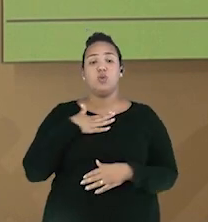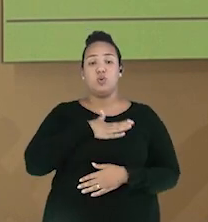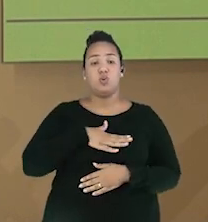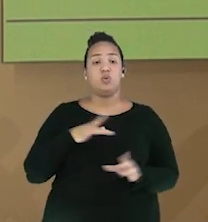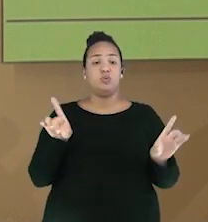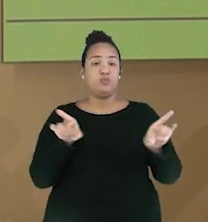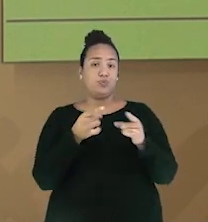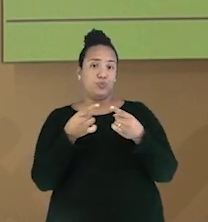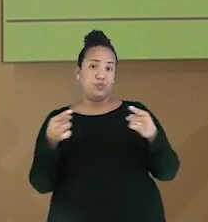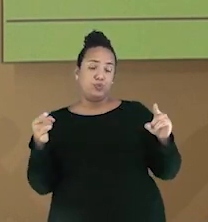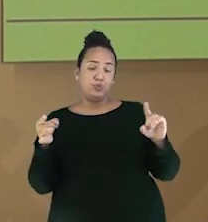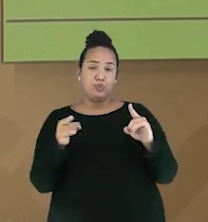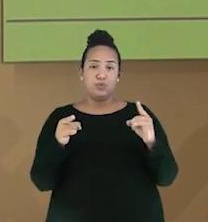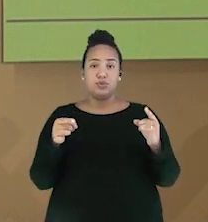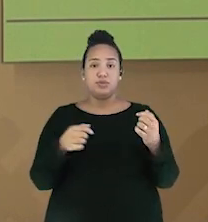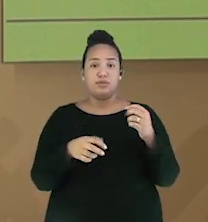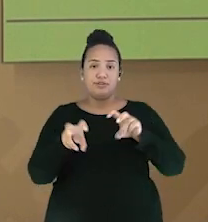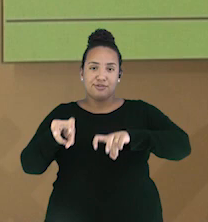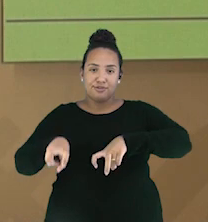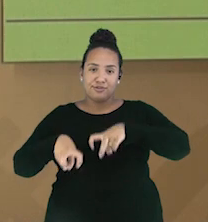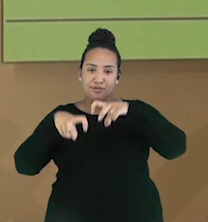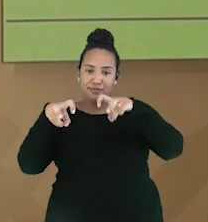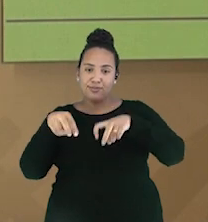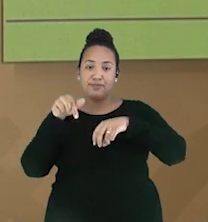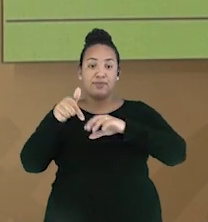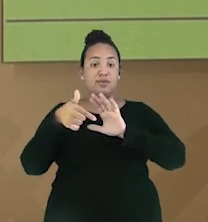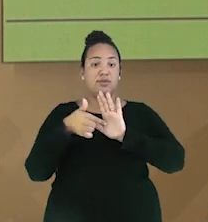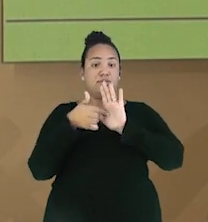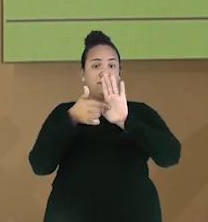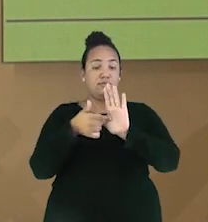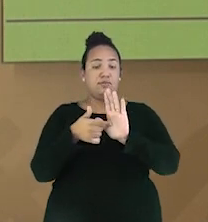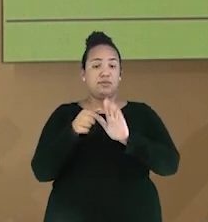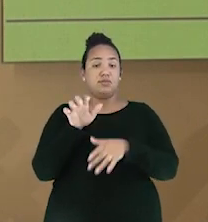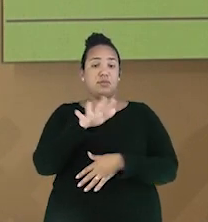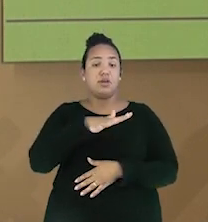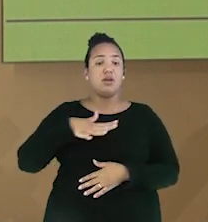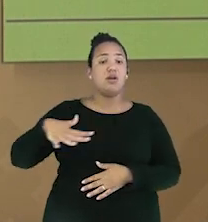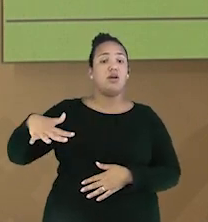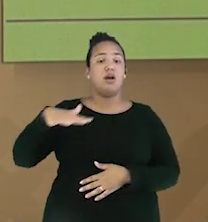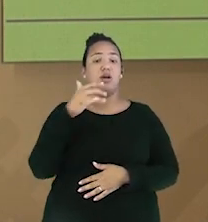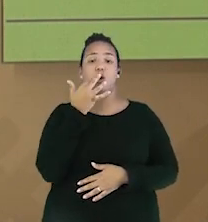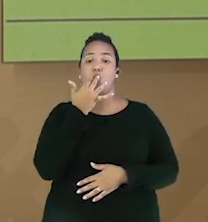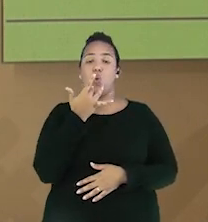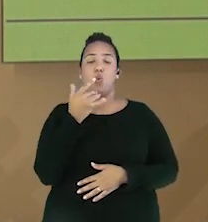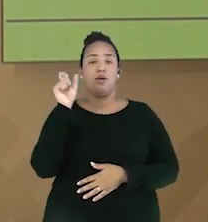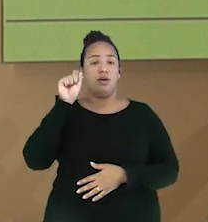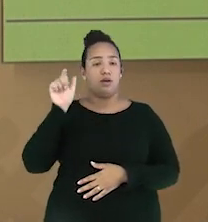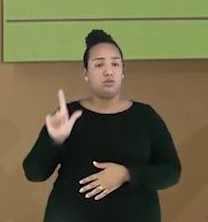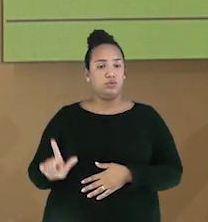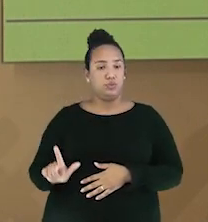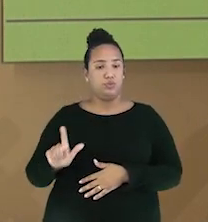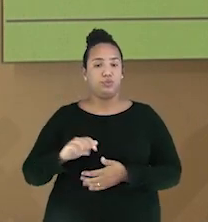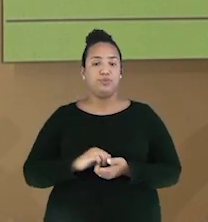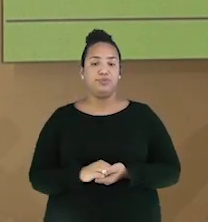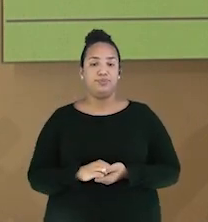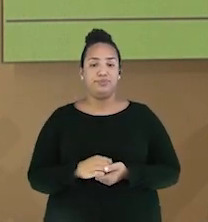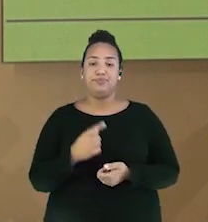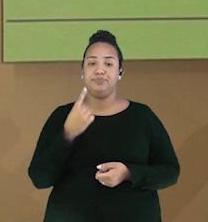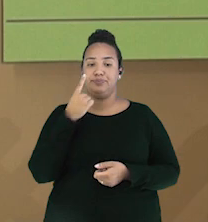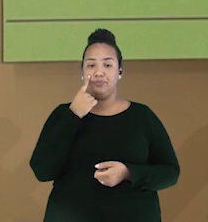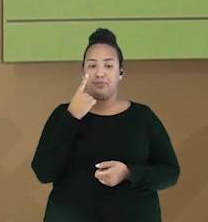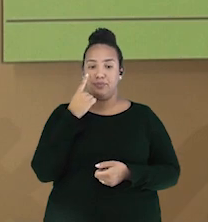e no gráfico está representado na área menor que é na cor azul. Sertanejo deveria